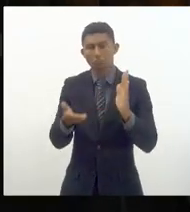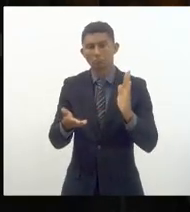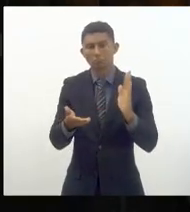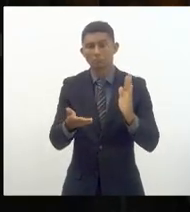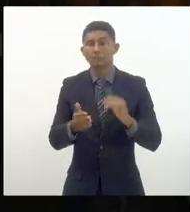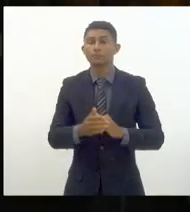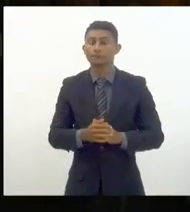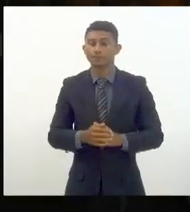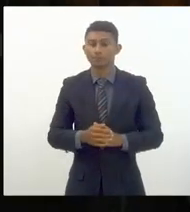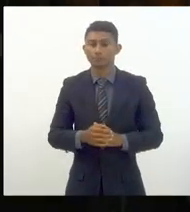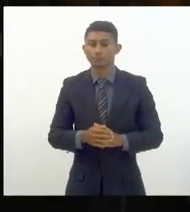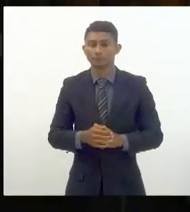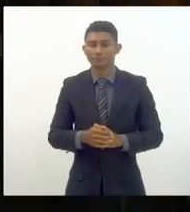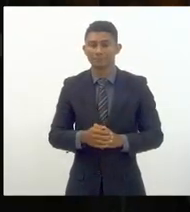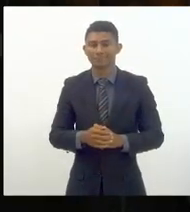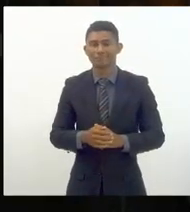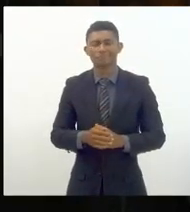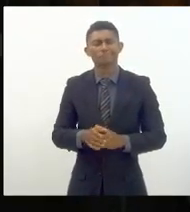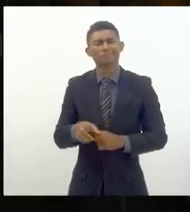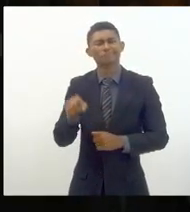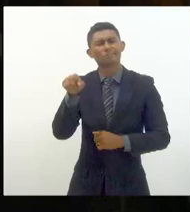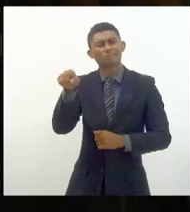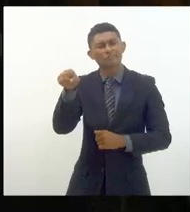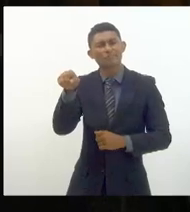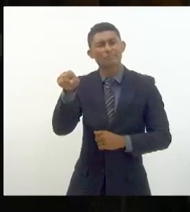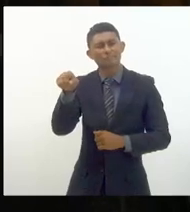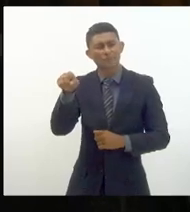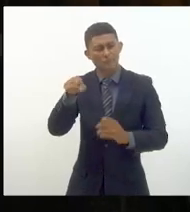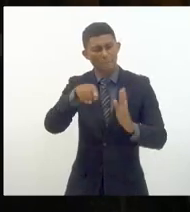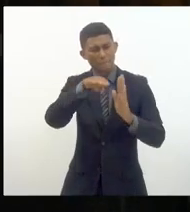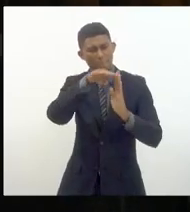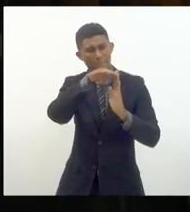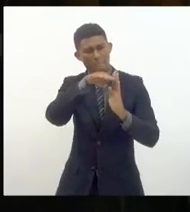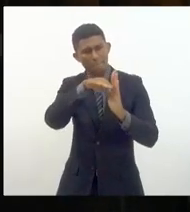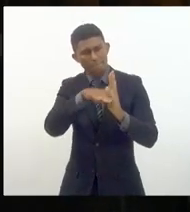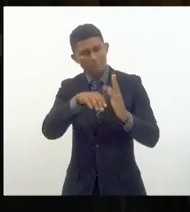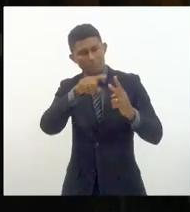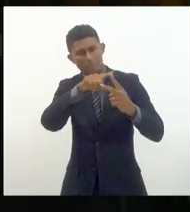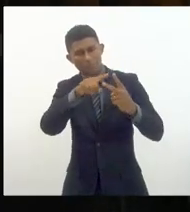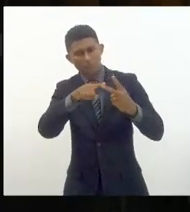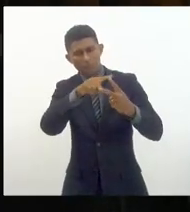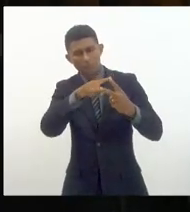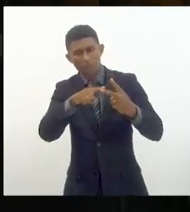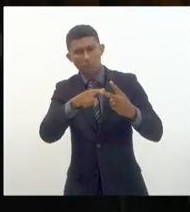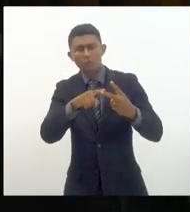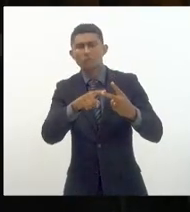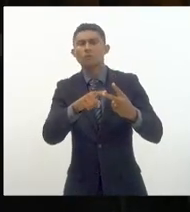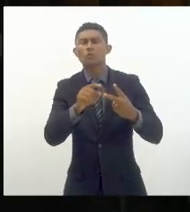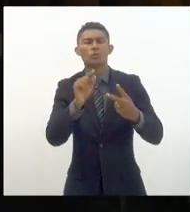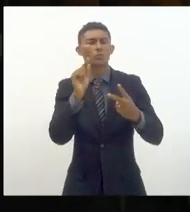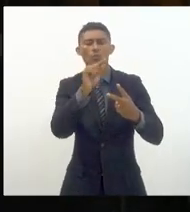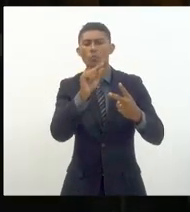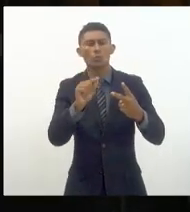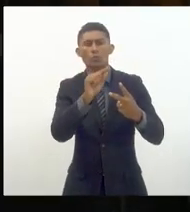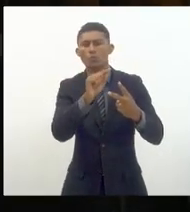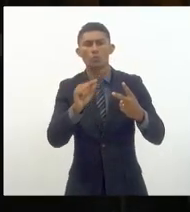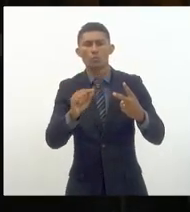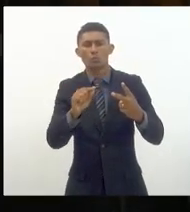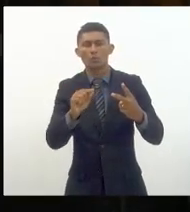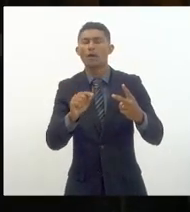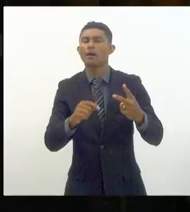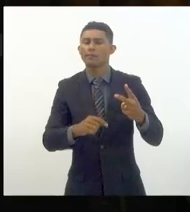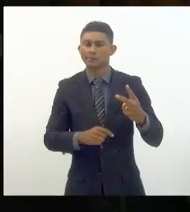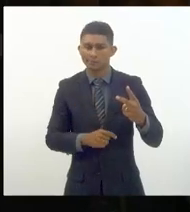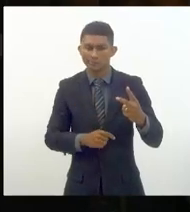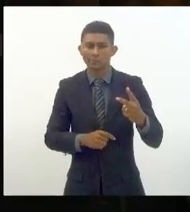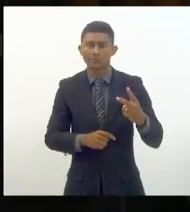teria já alocado nesses dois programas nada mais nada menos do